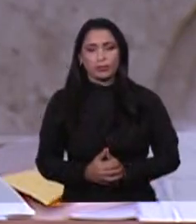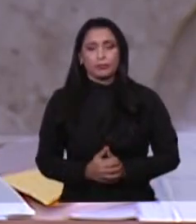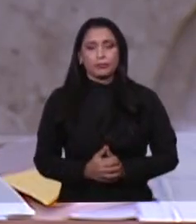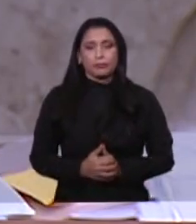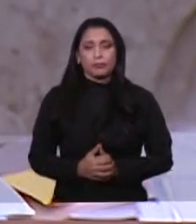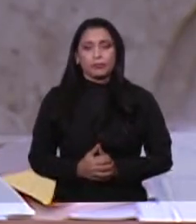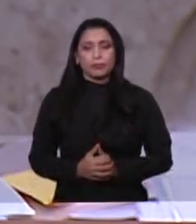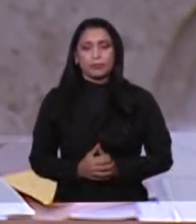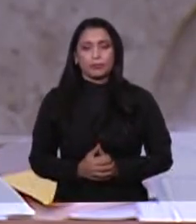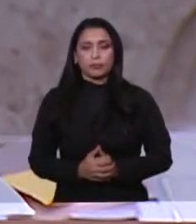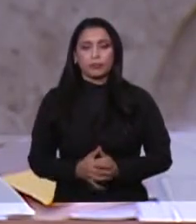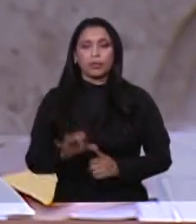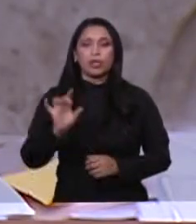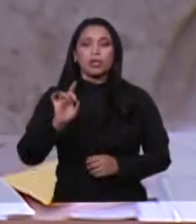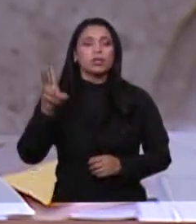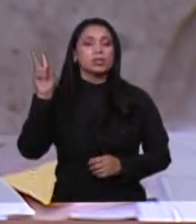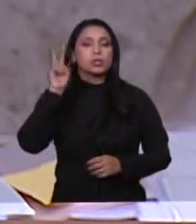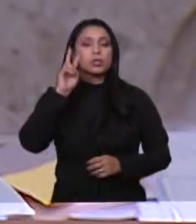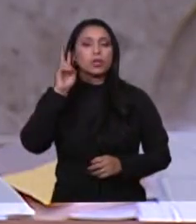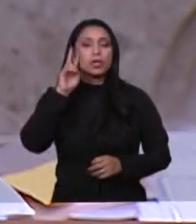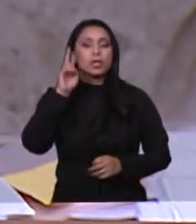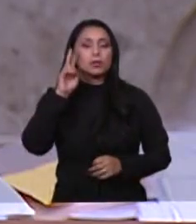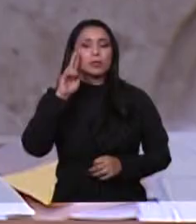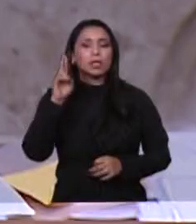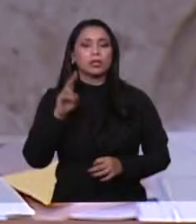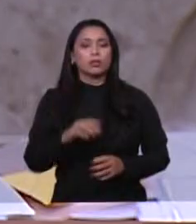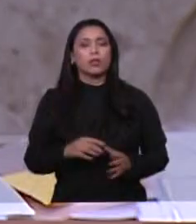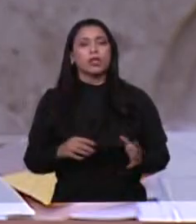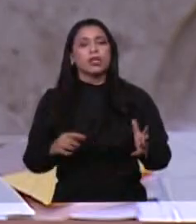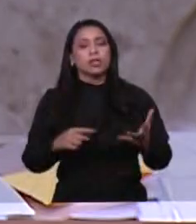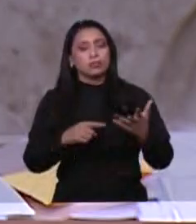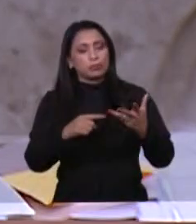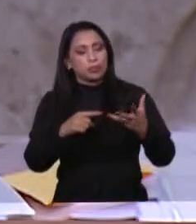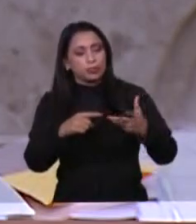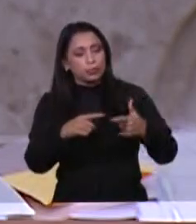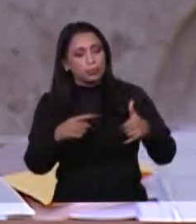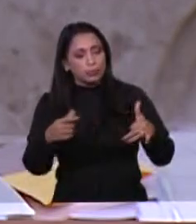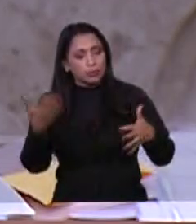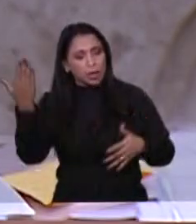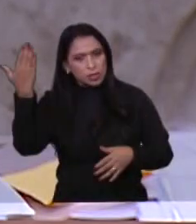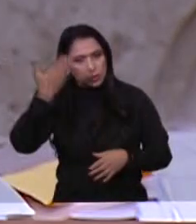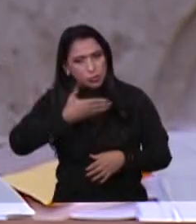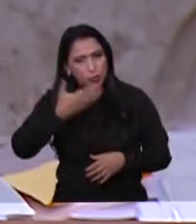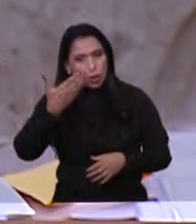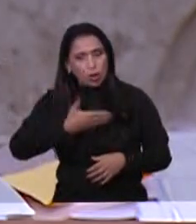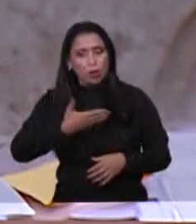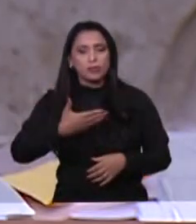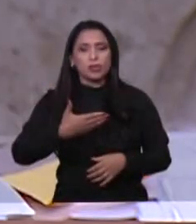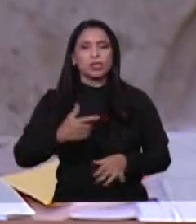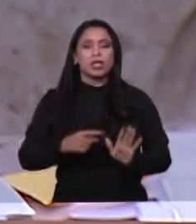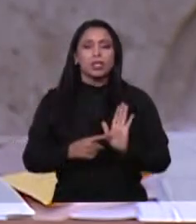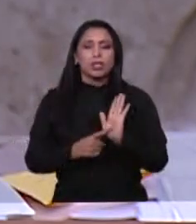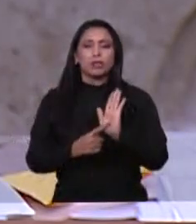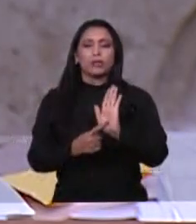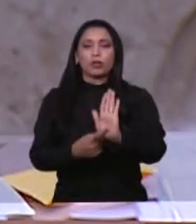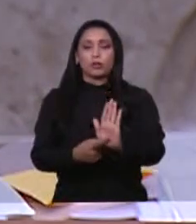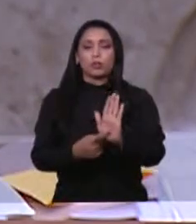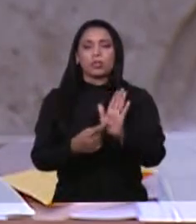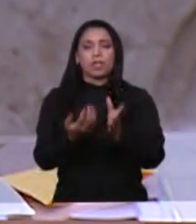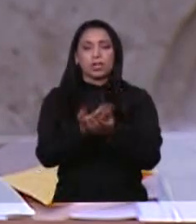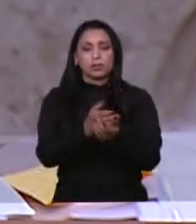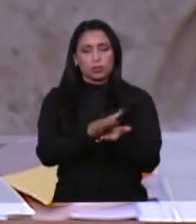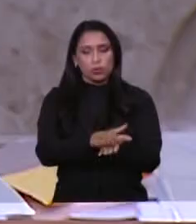Apenas relembro que o conjunto probatório robusto trazido aos